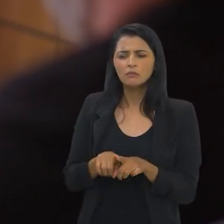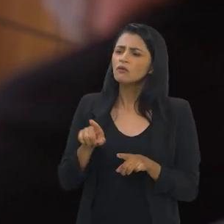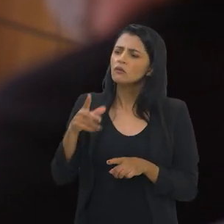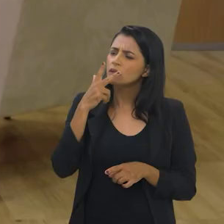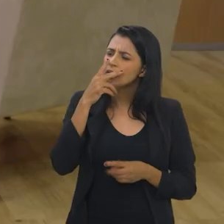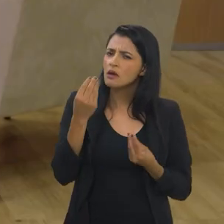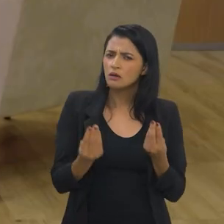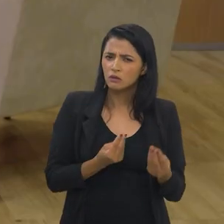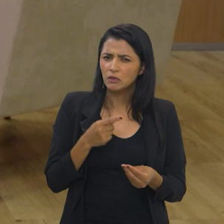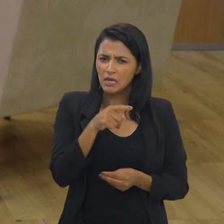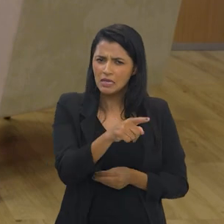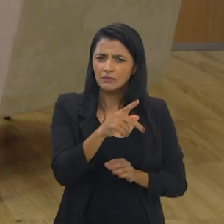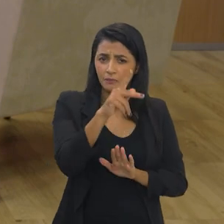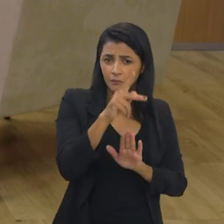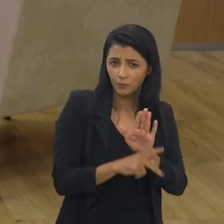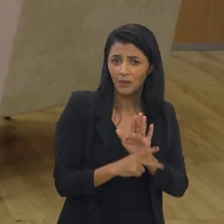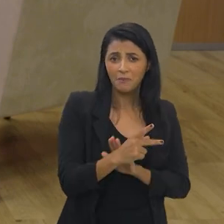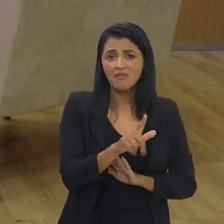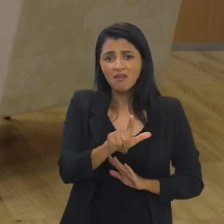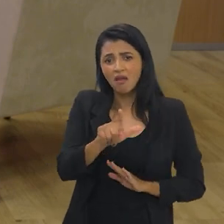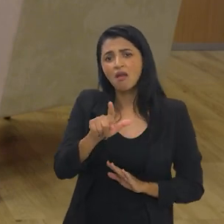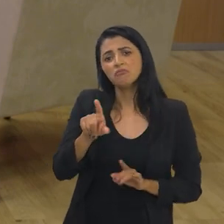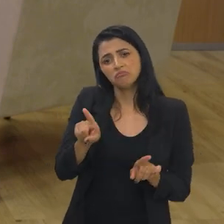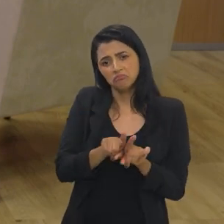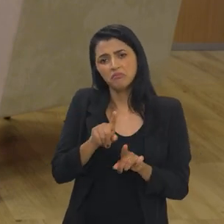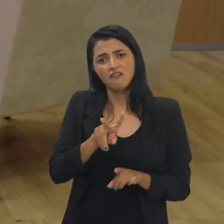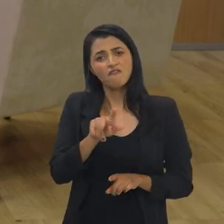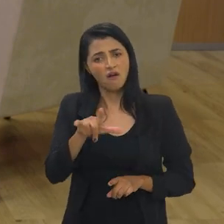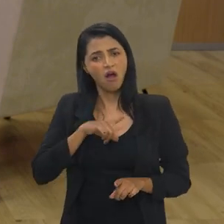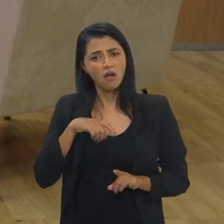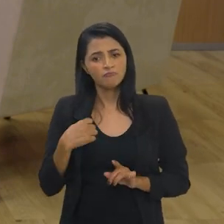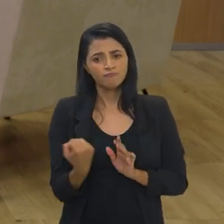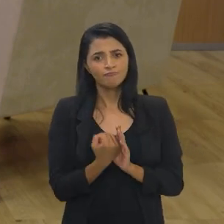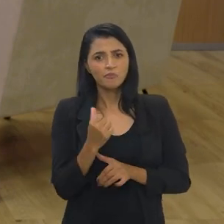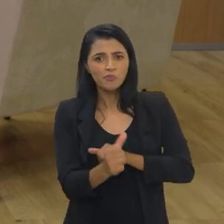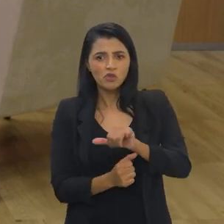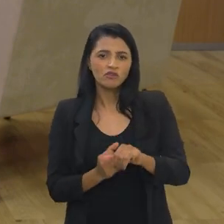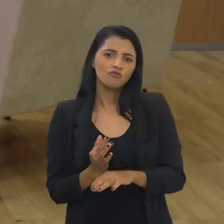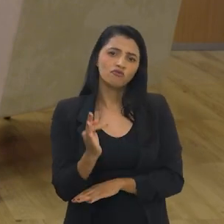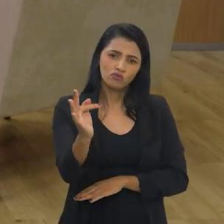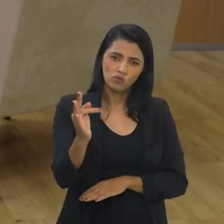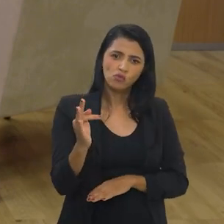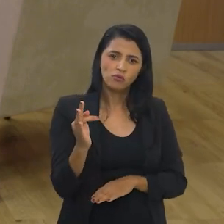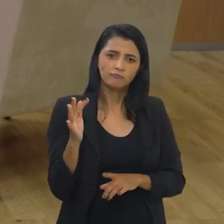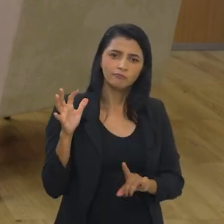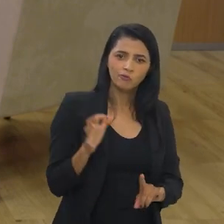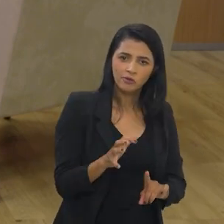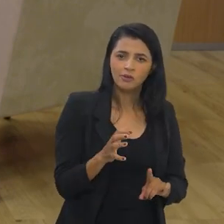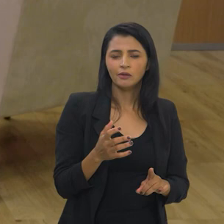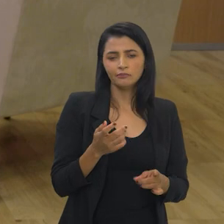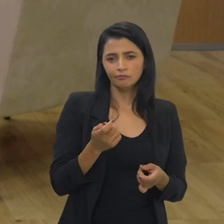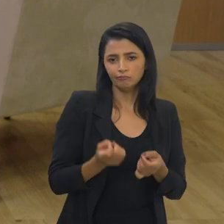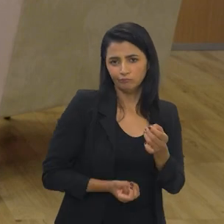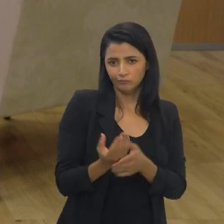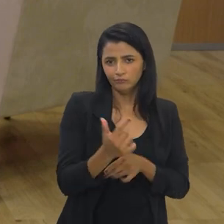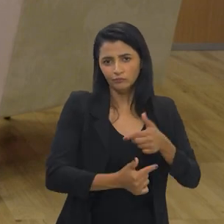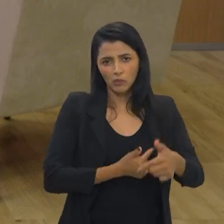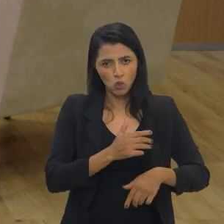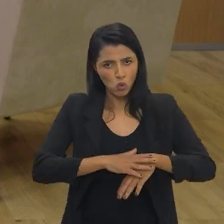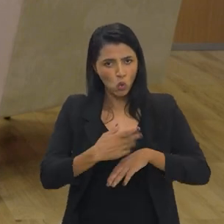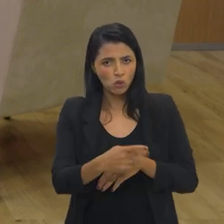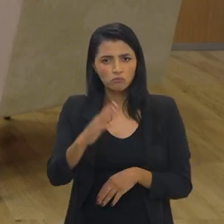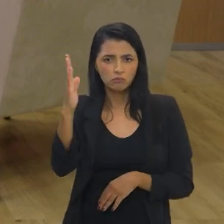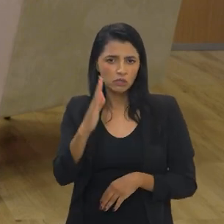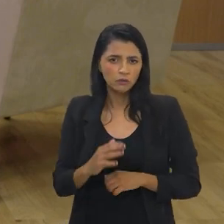pontuo a senhora considera que esse projeto de lei também vai ter um impacto futuro na produtividade do